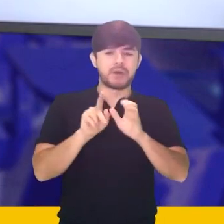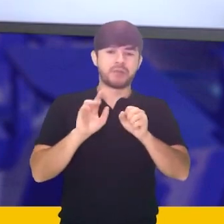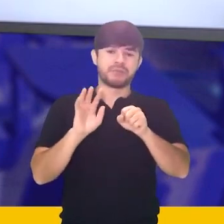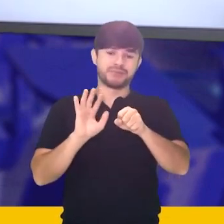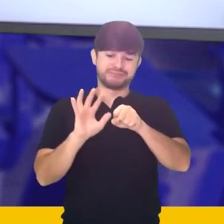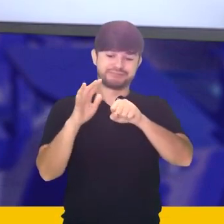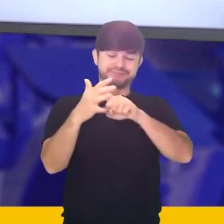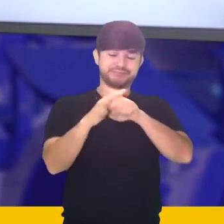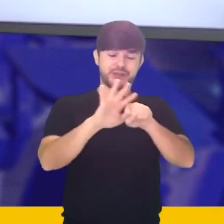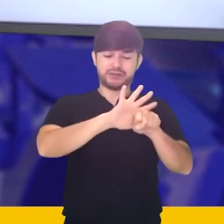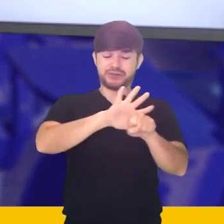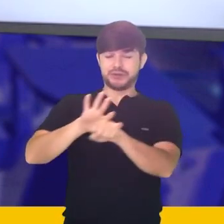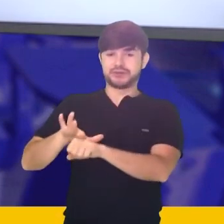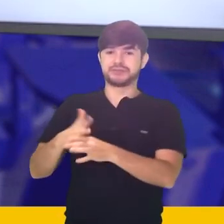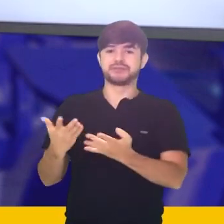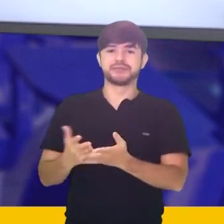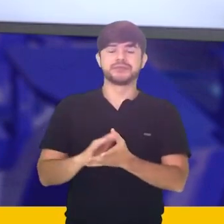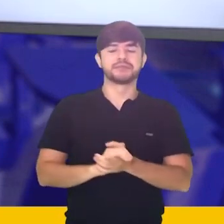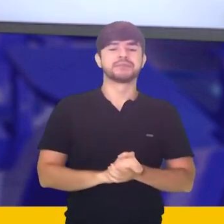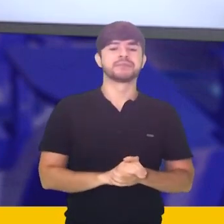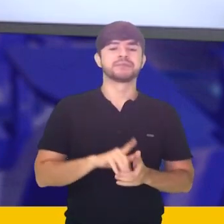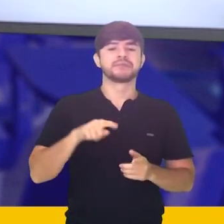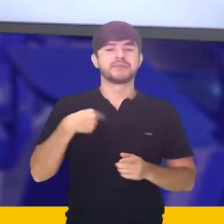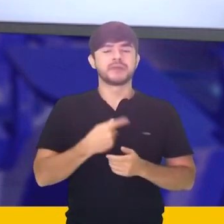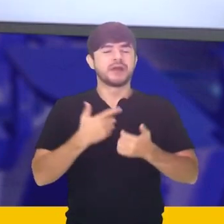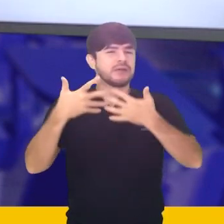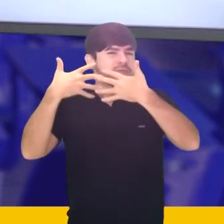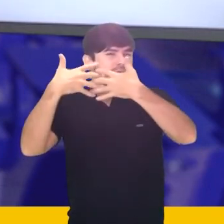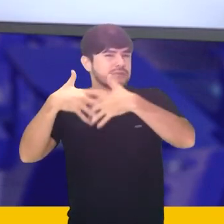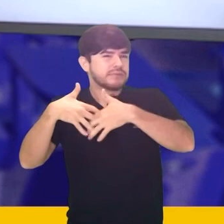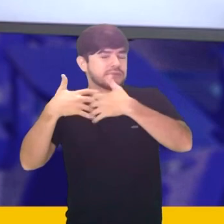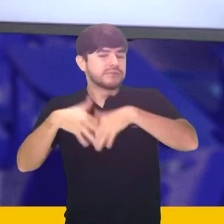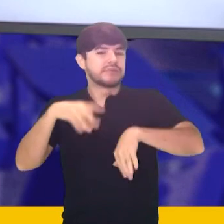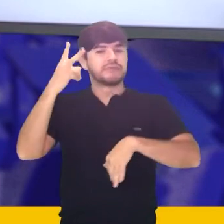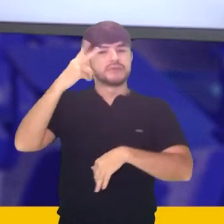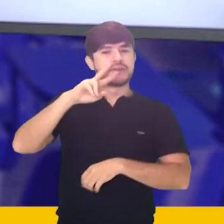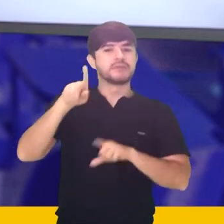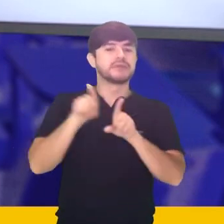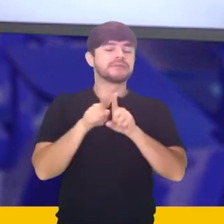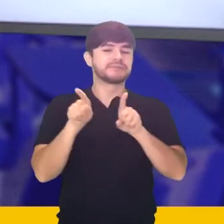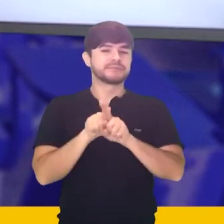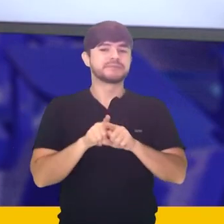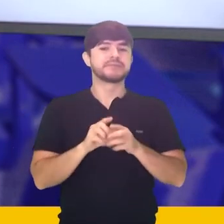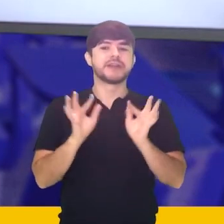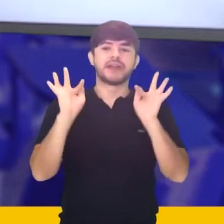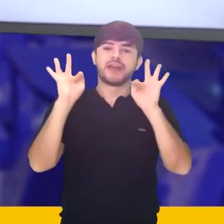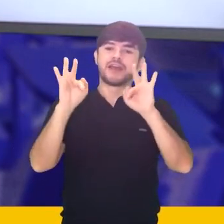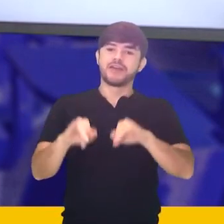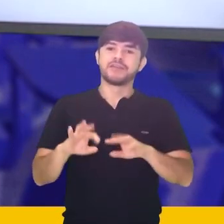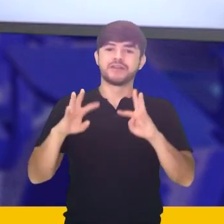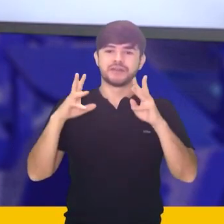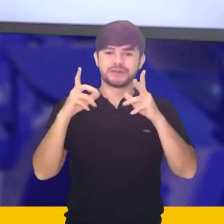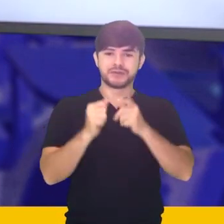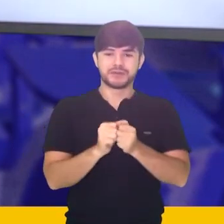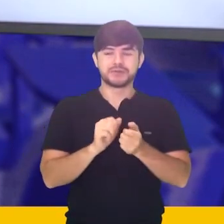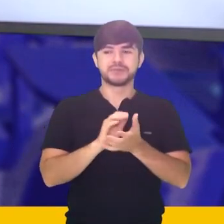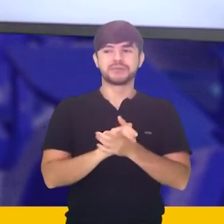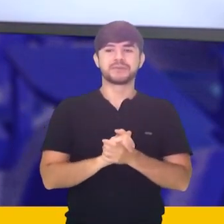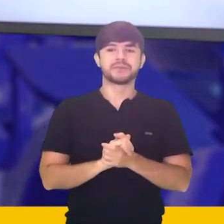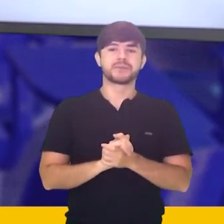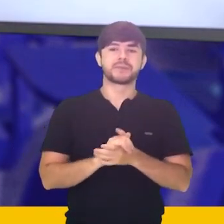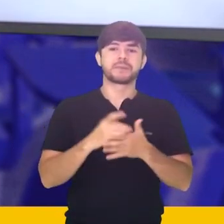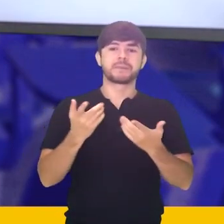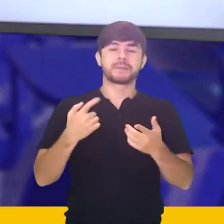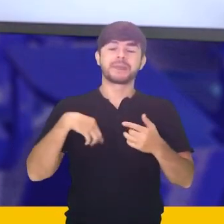coronavírus, né? Então, tudo isso para a gente dar uma refletida, relembrar e fechar os nossos momentos